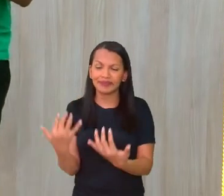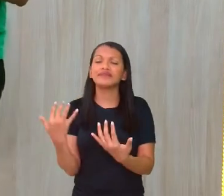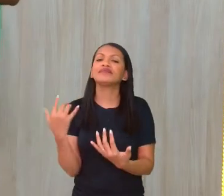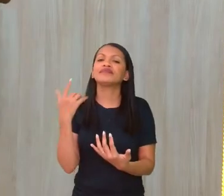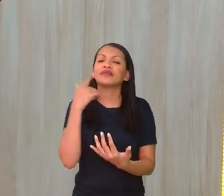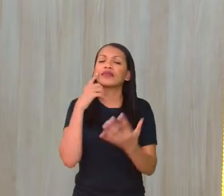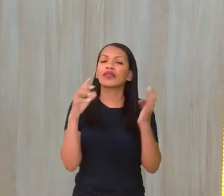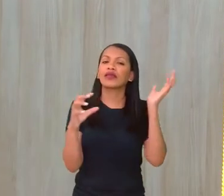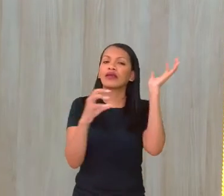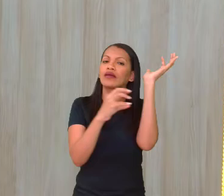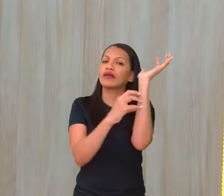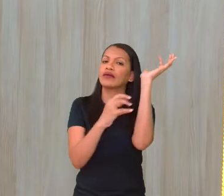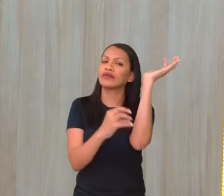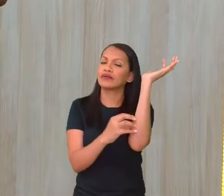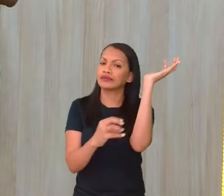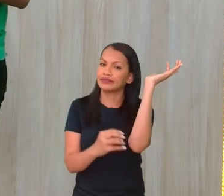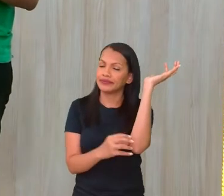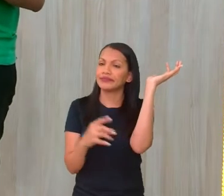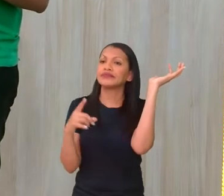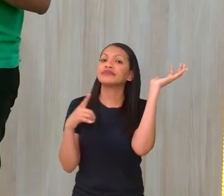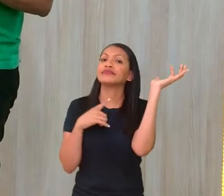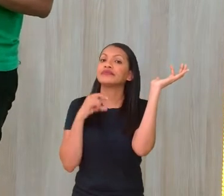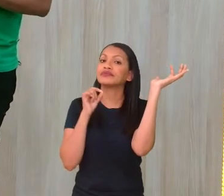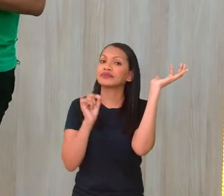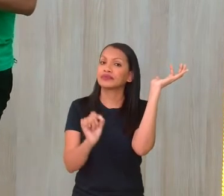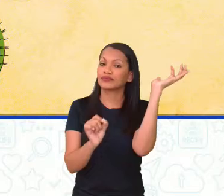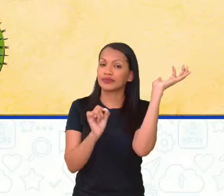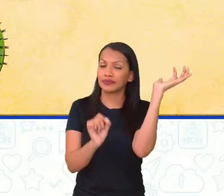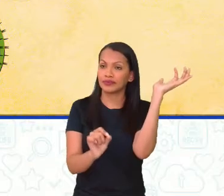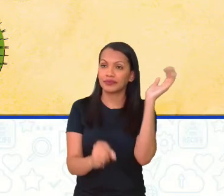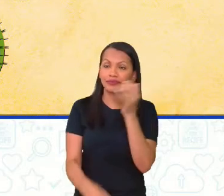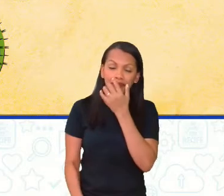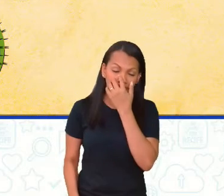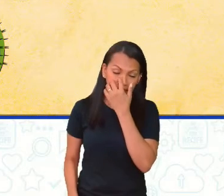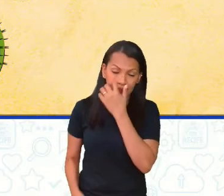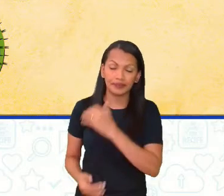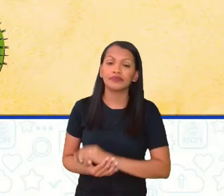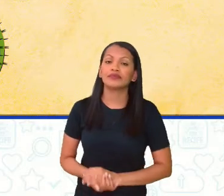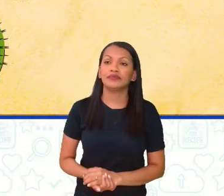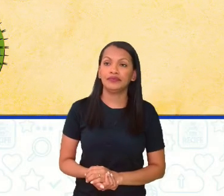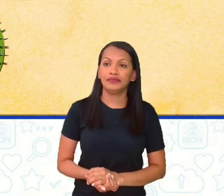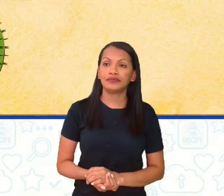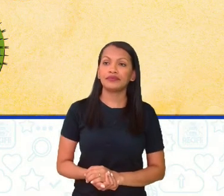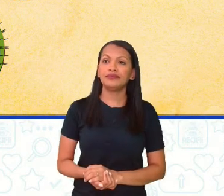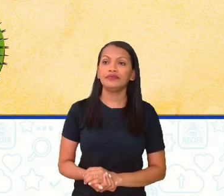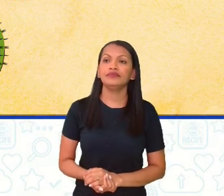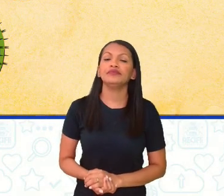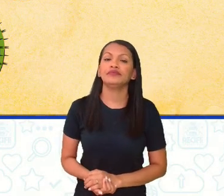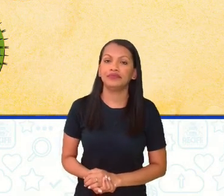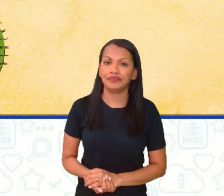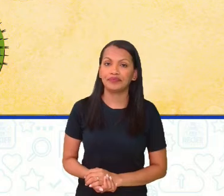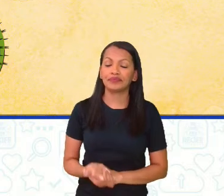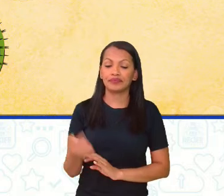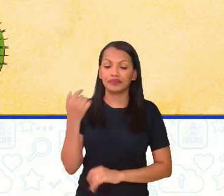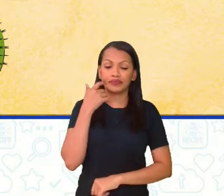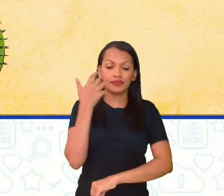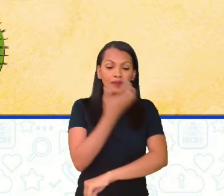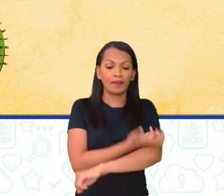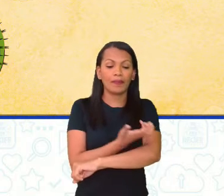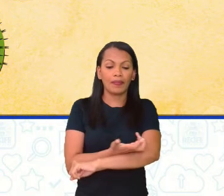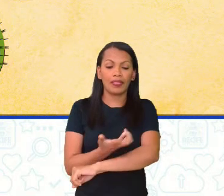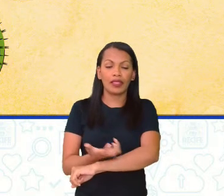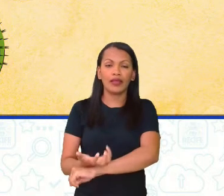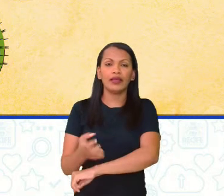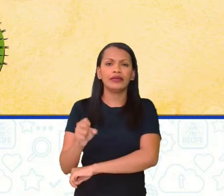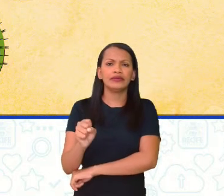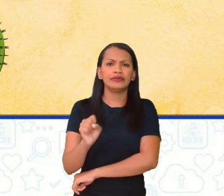mais predominante, né? A gente tem o quê? Joga aí, por favor, Cleitinho. A vegetação semiárida, né?